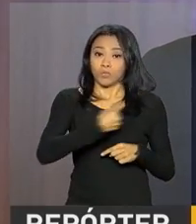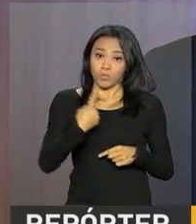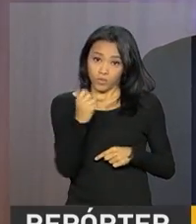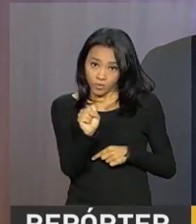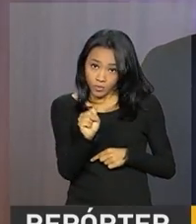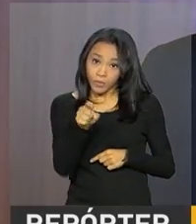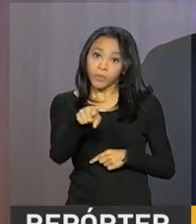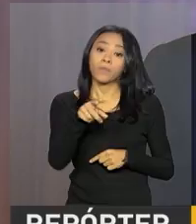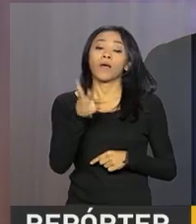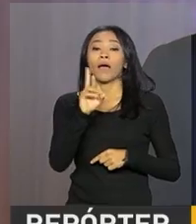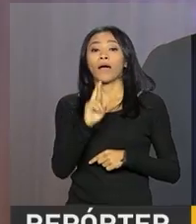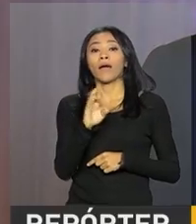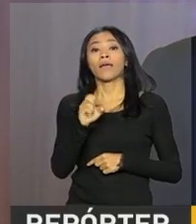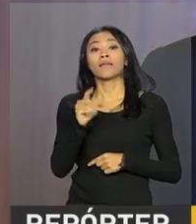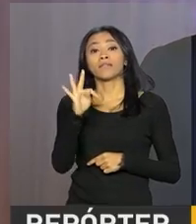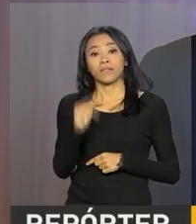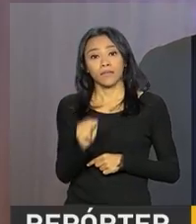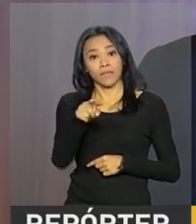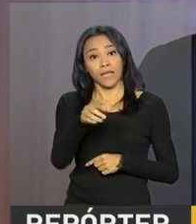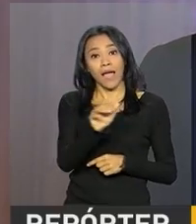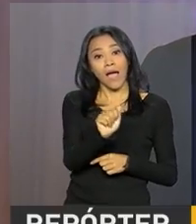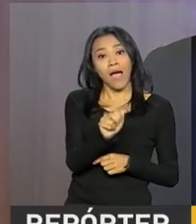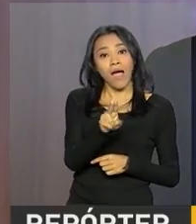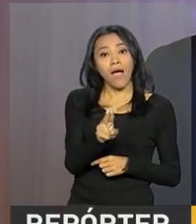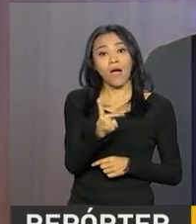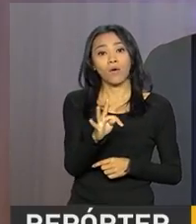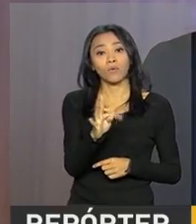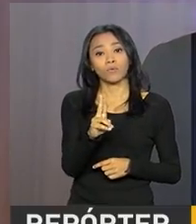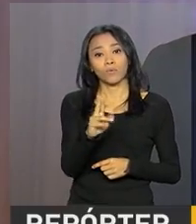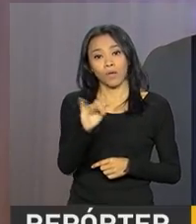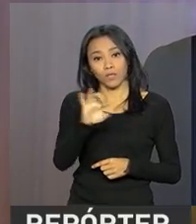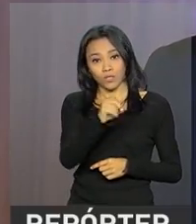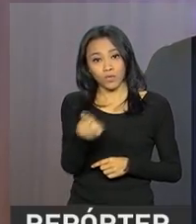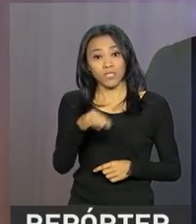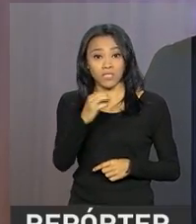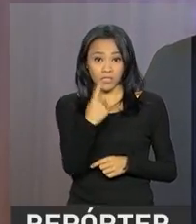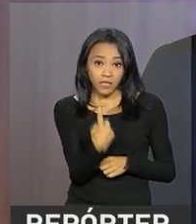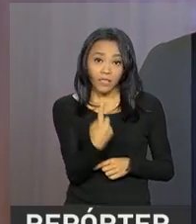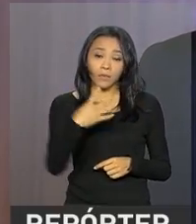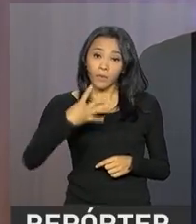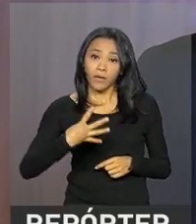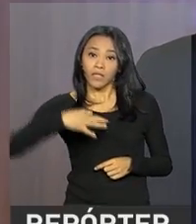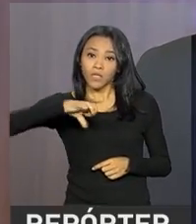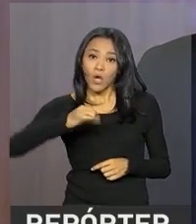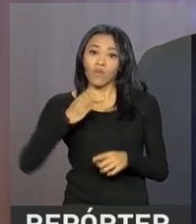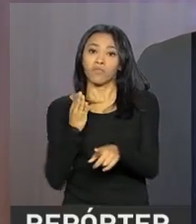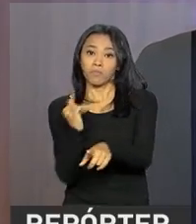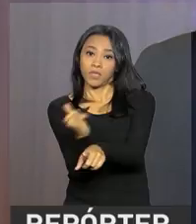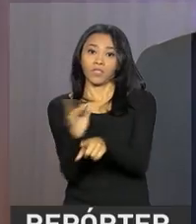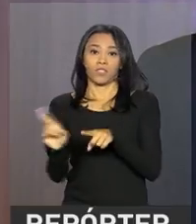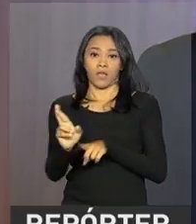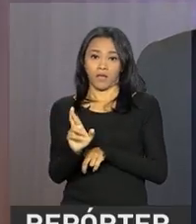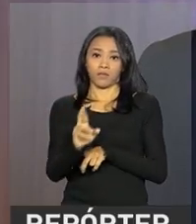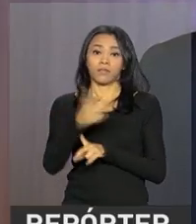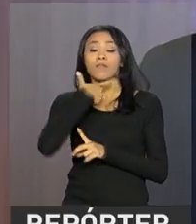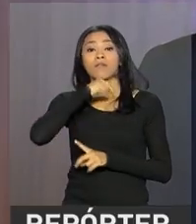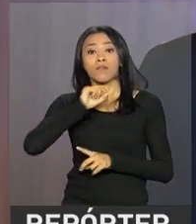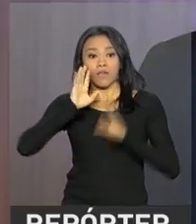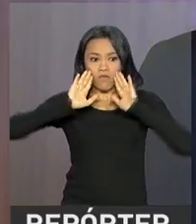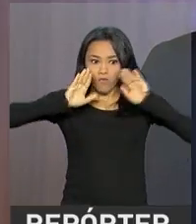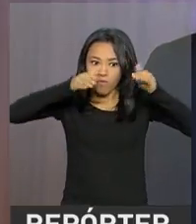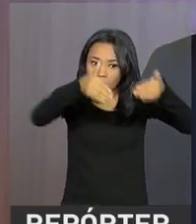federal estima que as autuações chega a quase 149 bilhões de reais entre os focos estão as chamadas